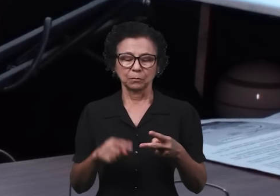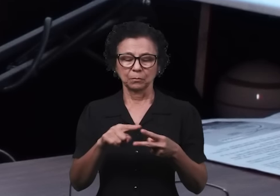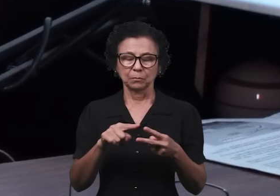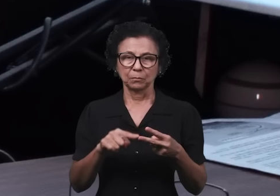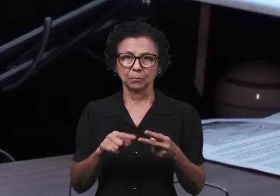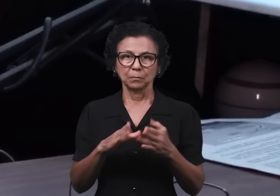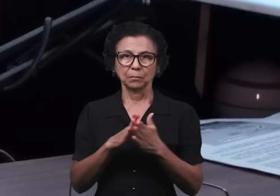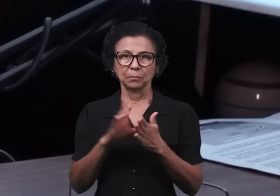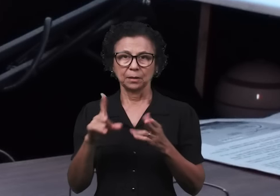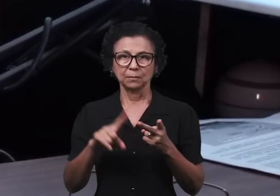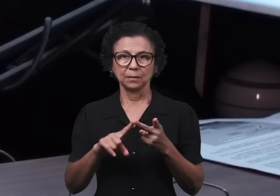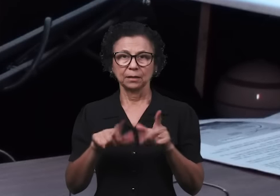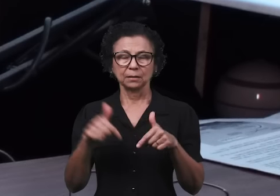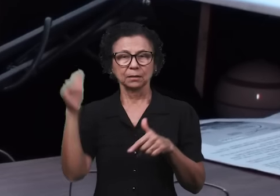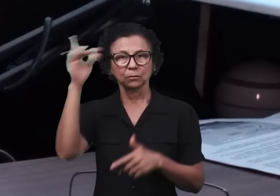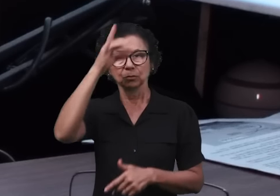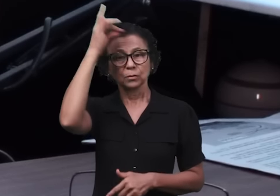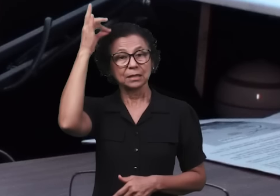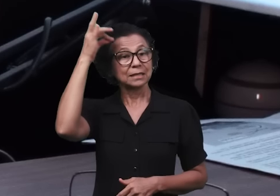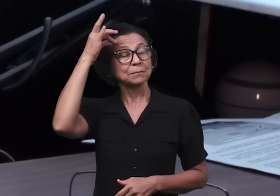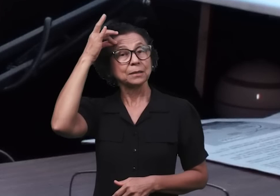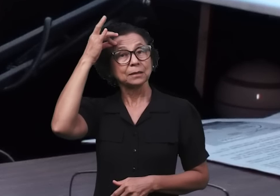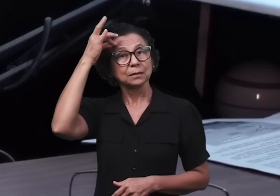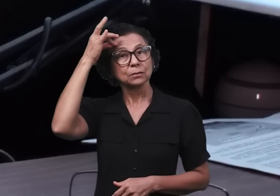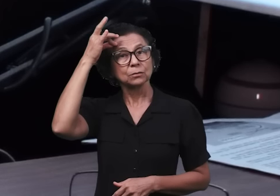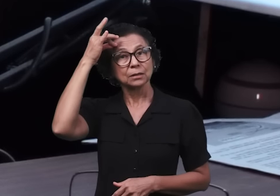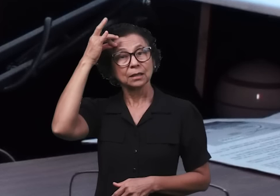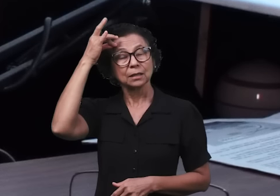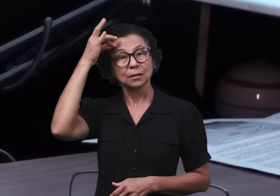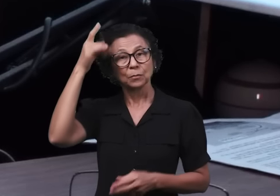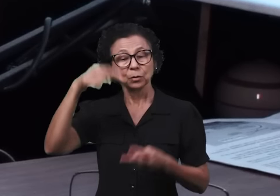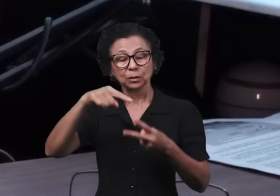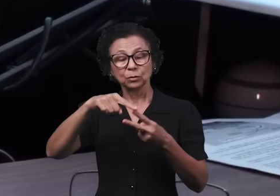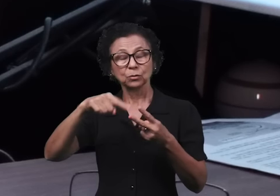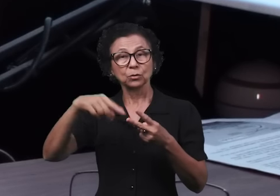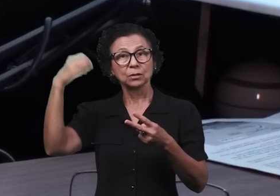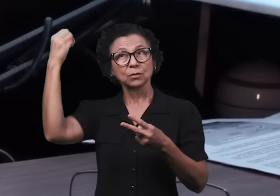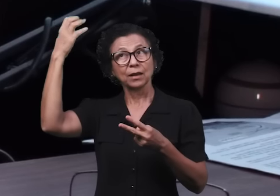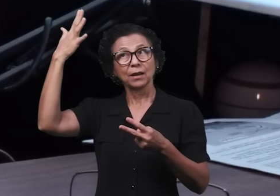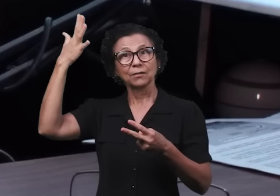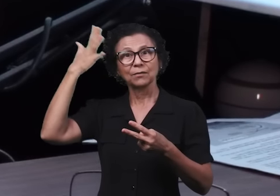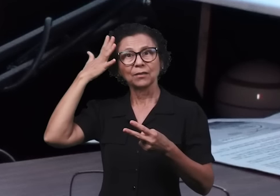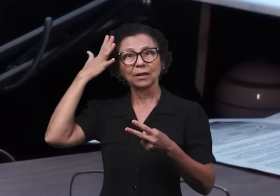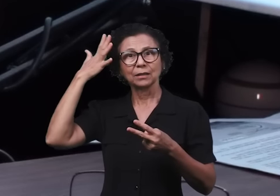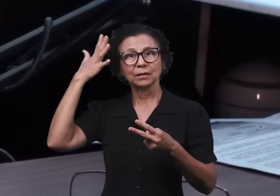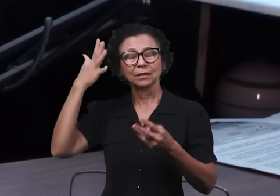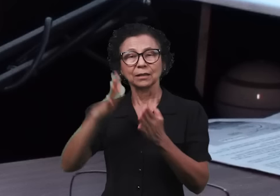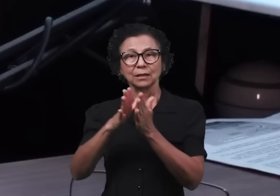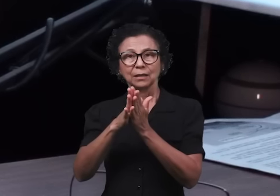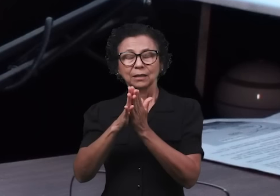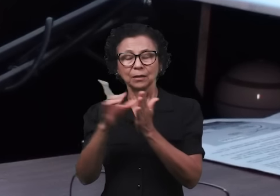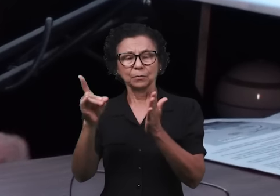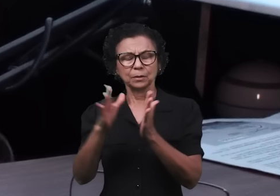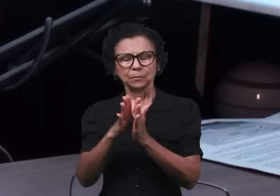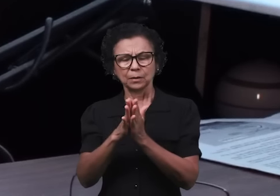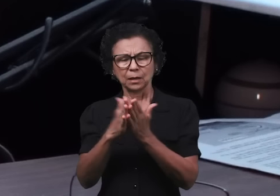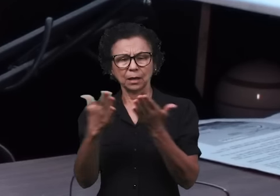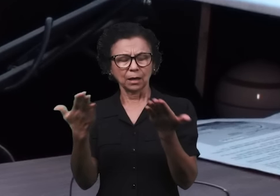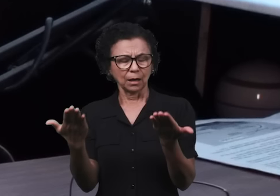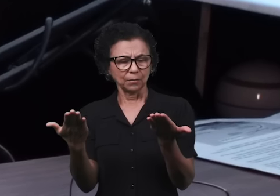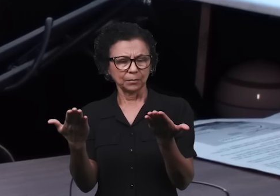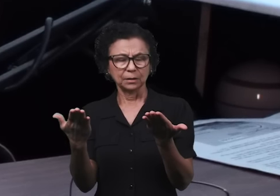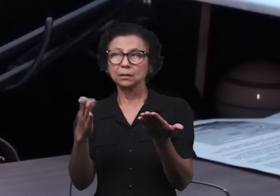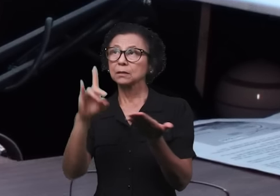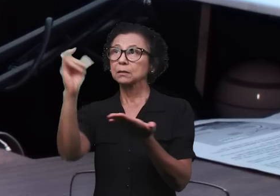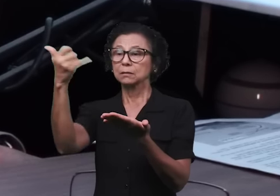pela operação do Espírito, é pela revelação, ou pela palavra viva, né? Vamos dizer assim. Viva. Porque você abre a Bíblia,